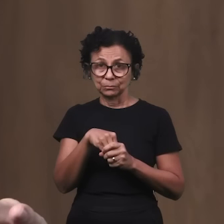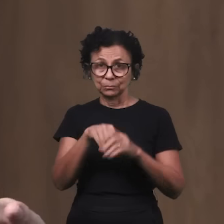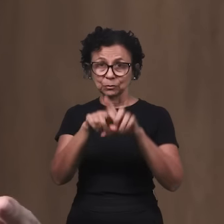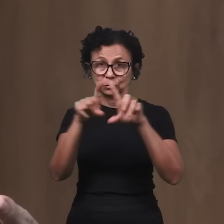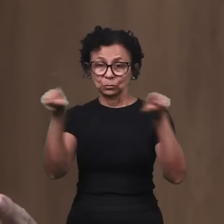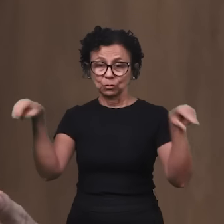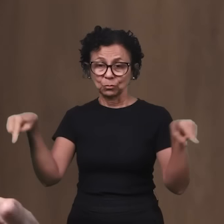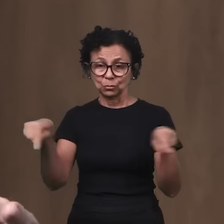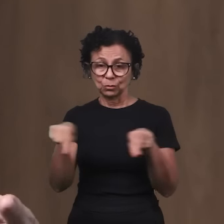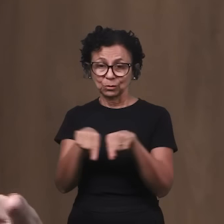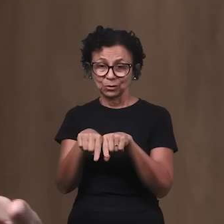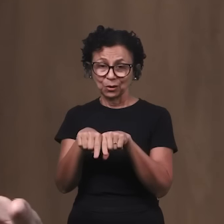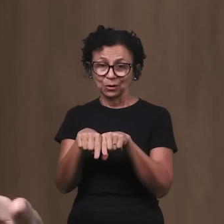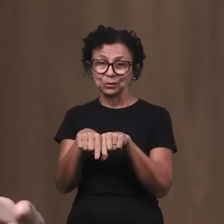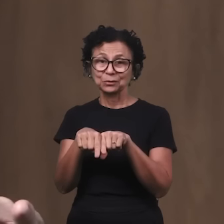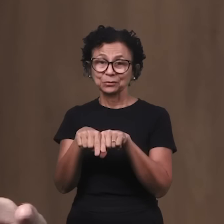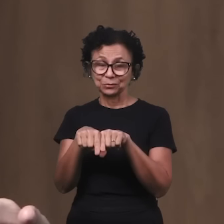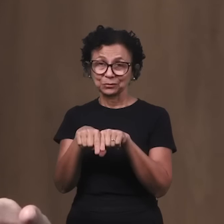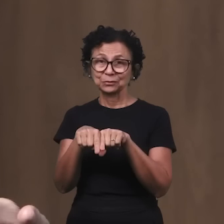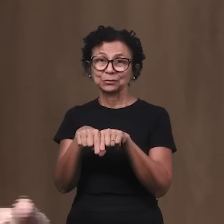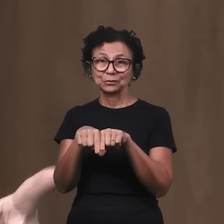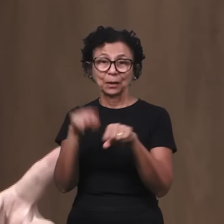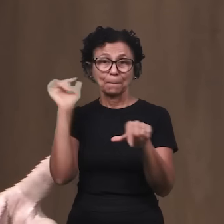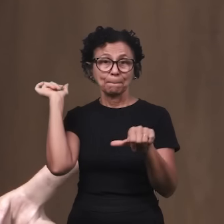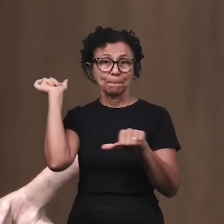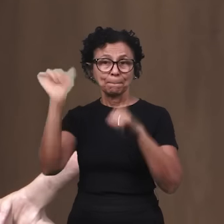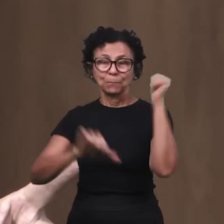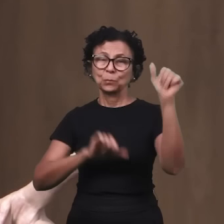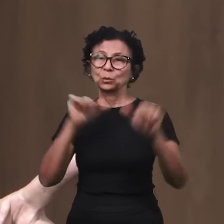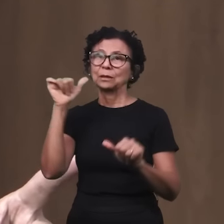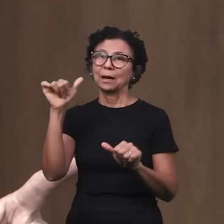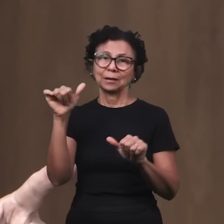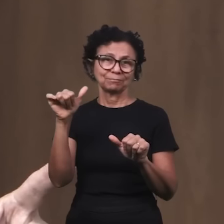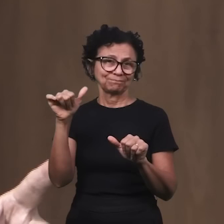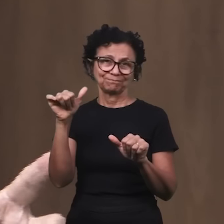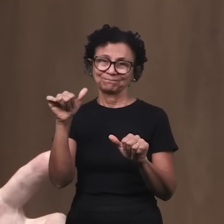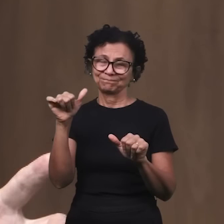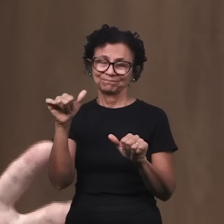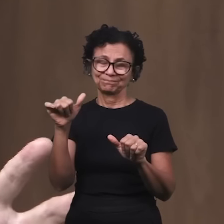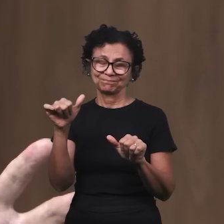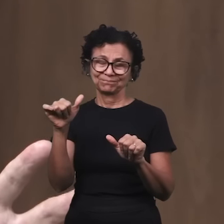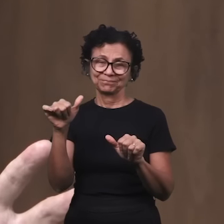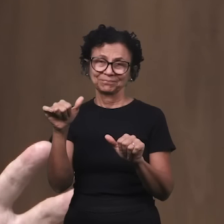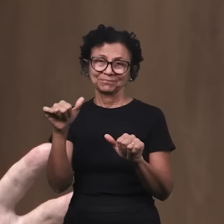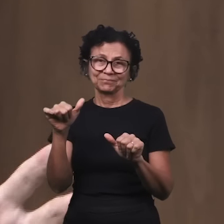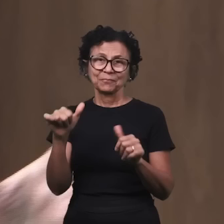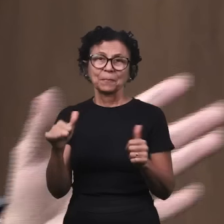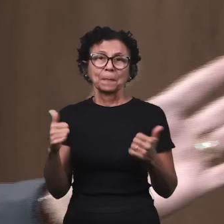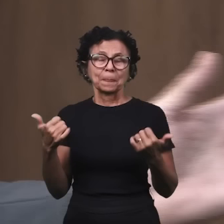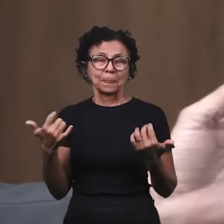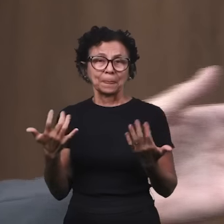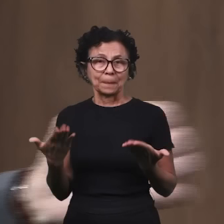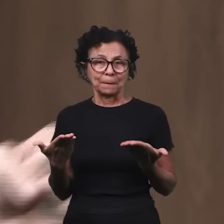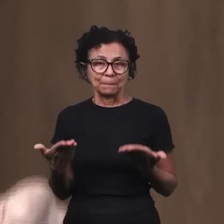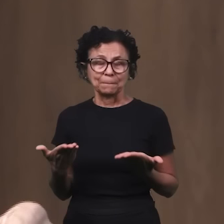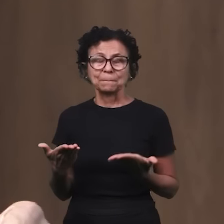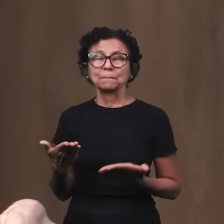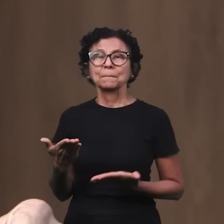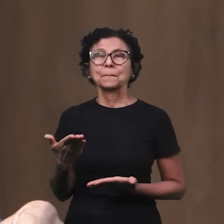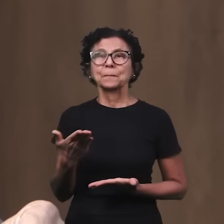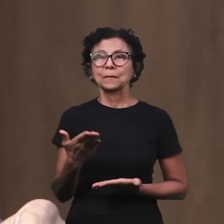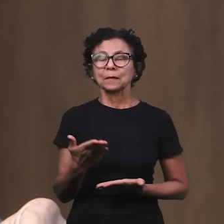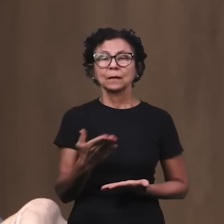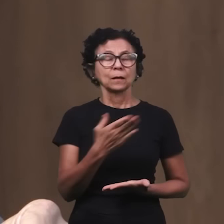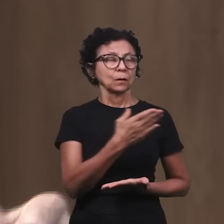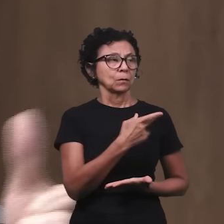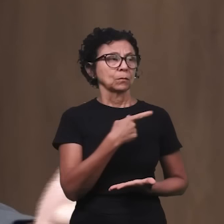vai mudar a odontologia, assim, a cara da odontologia. Então, o importante, aquilo que o pastor